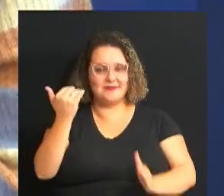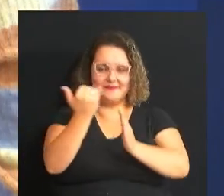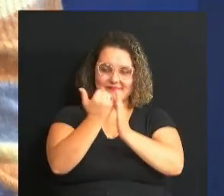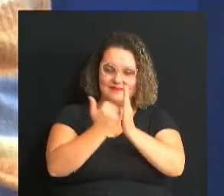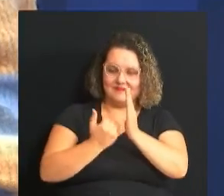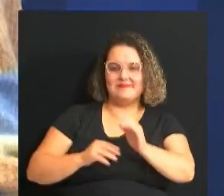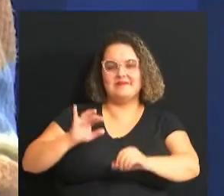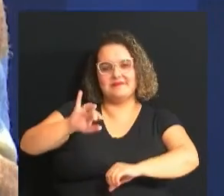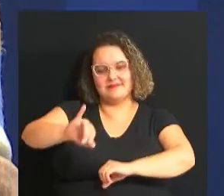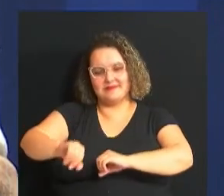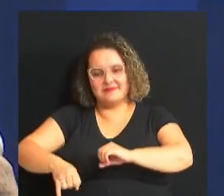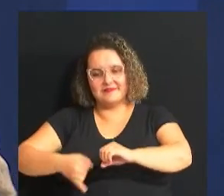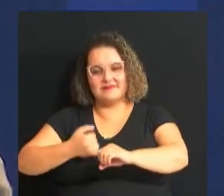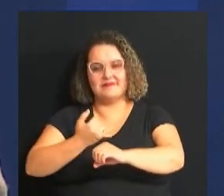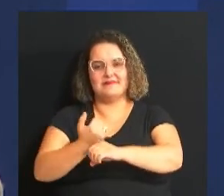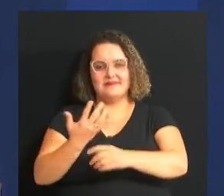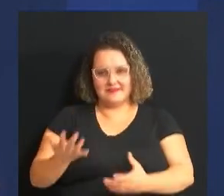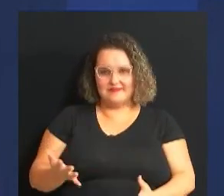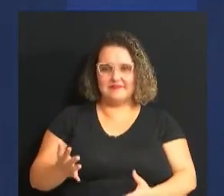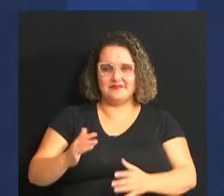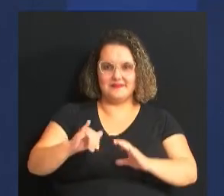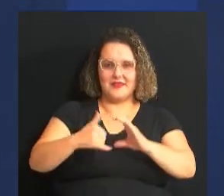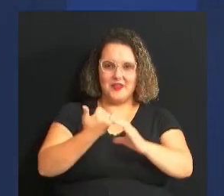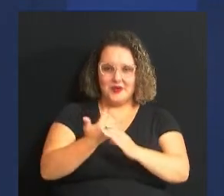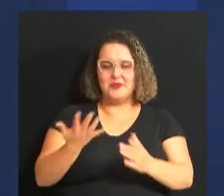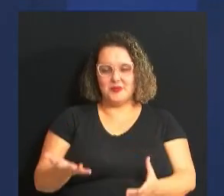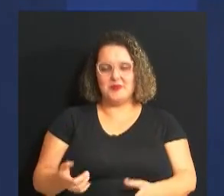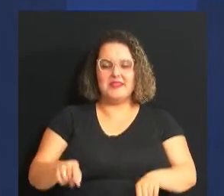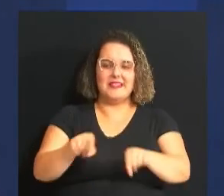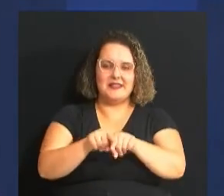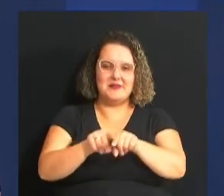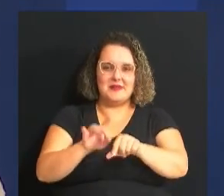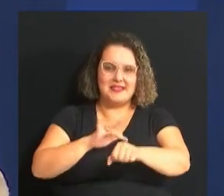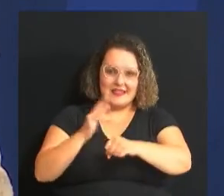sociais. Esse programa está disponível na íntegra no YouTube da TV